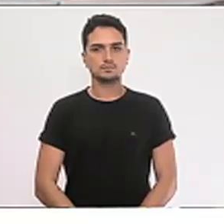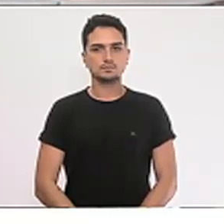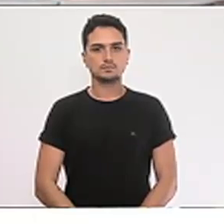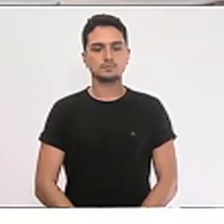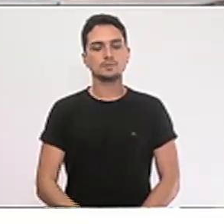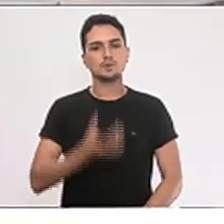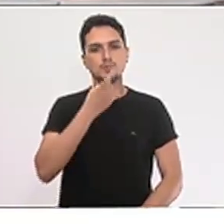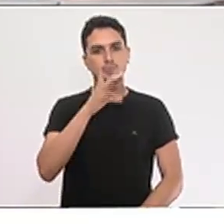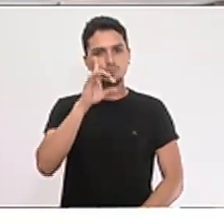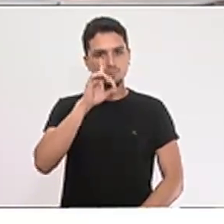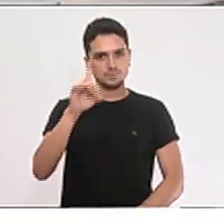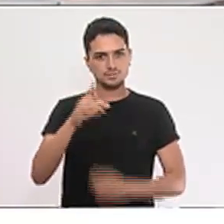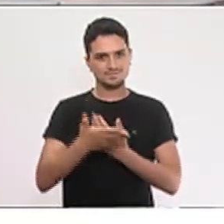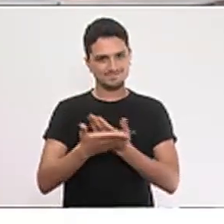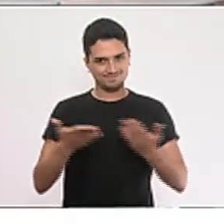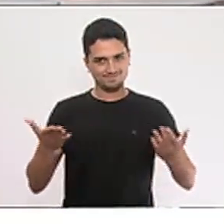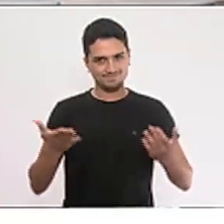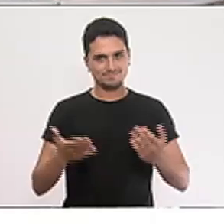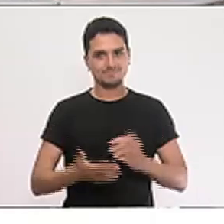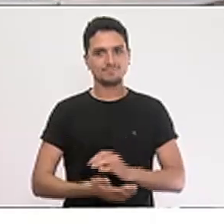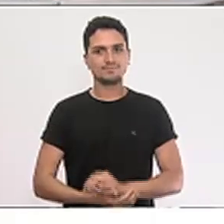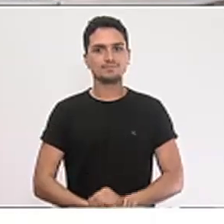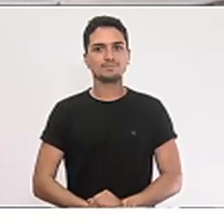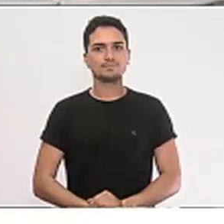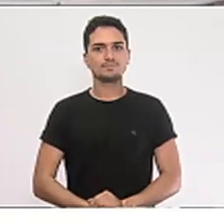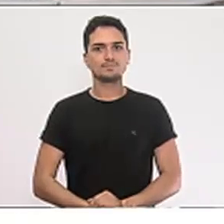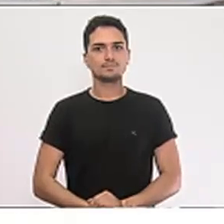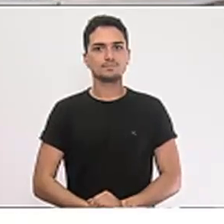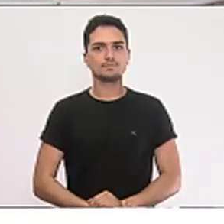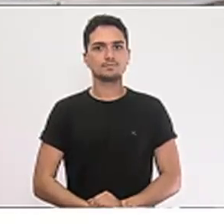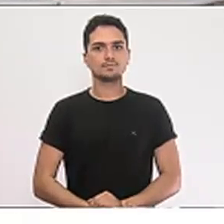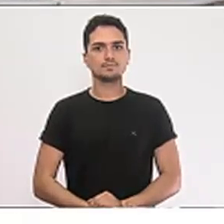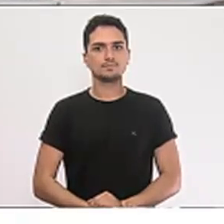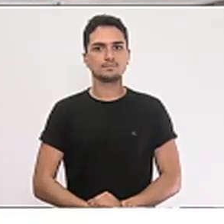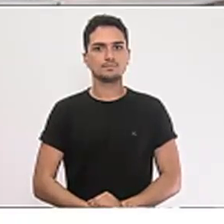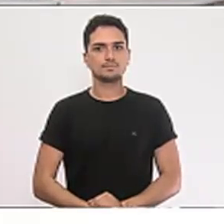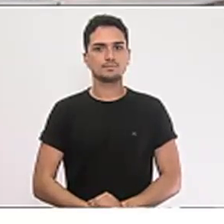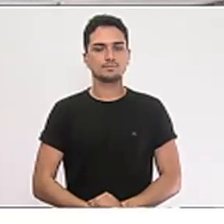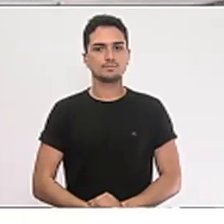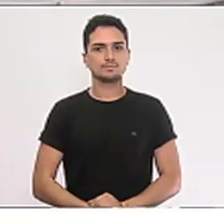Bom dia a todos. Então, já está.